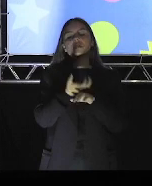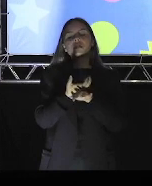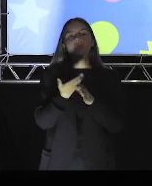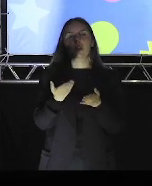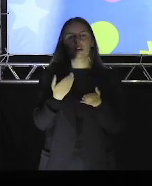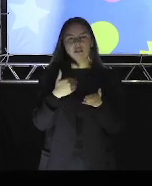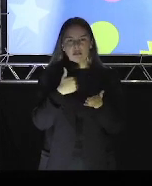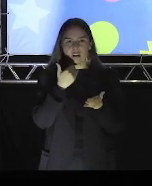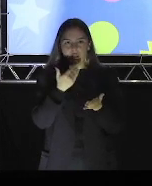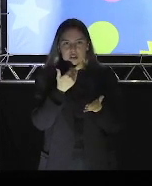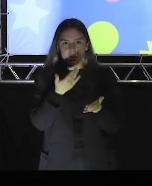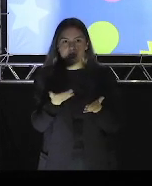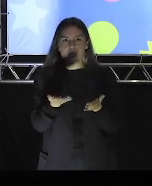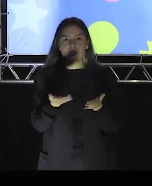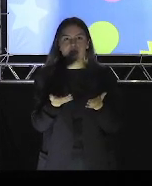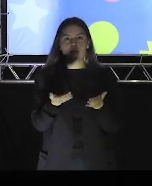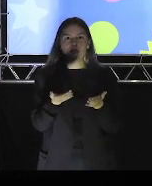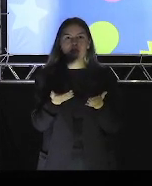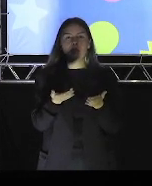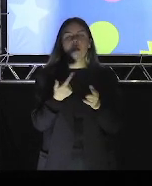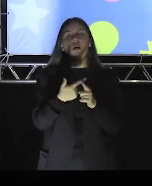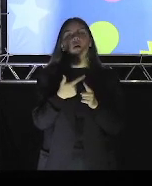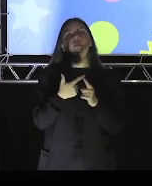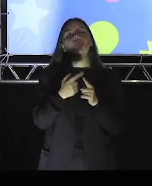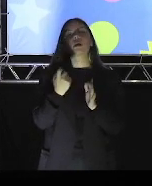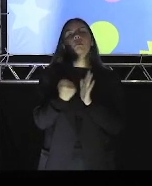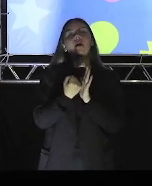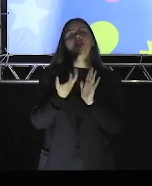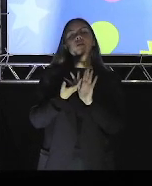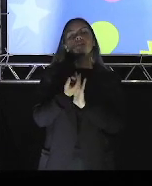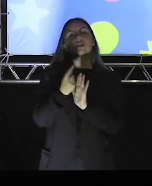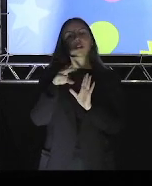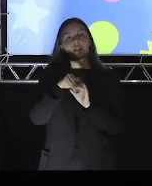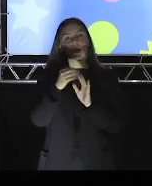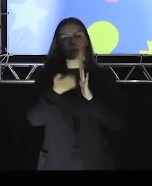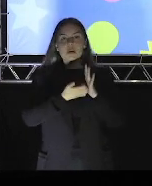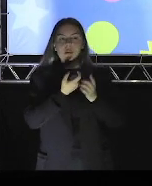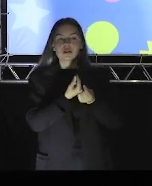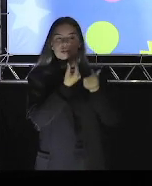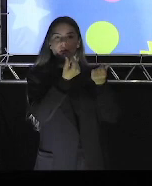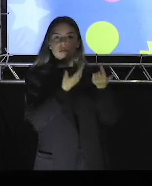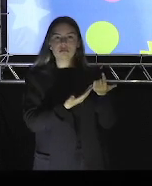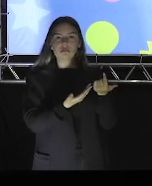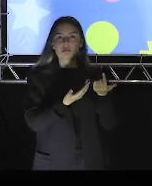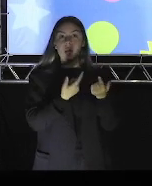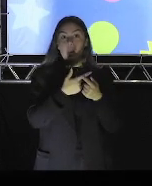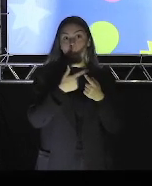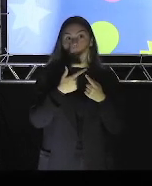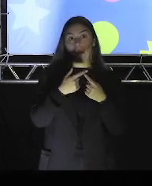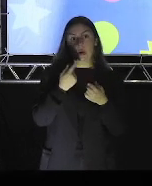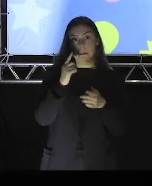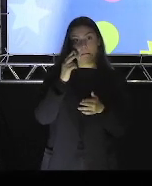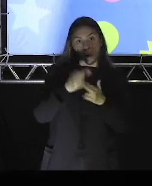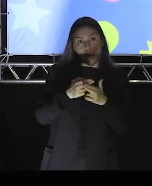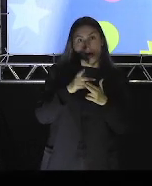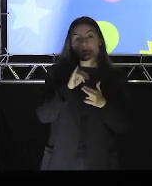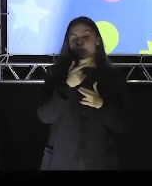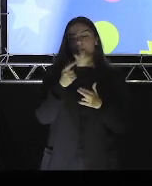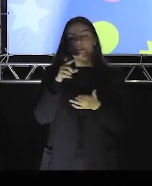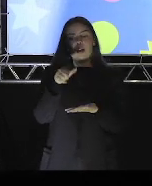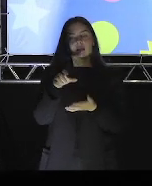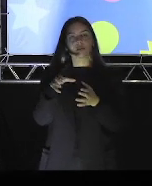Faz sentido? Né? Qual que é o impacto da agilidade no negócio aqui da organização? A organização vai parar se a gente não tiver o